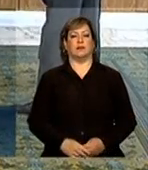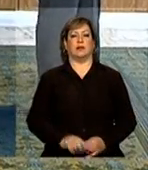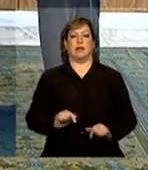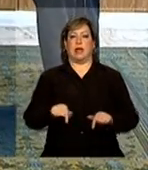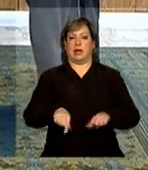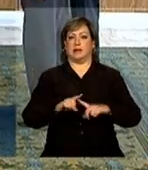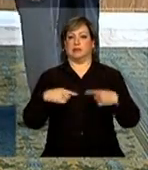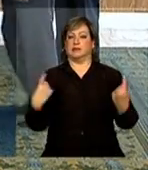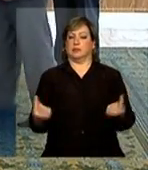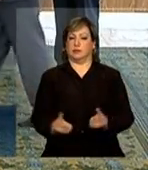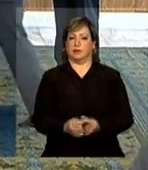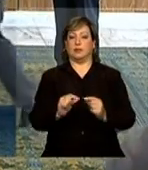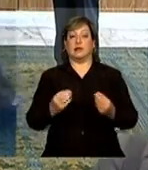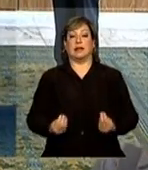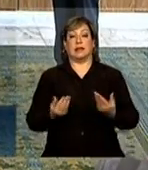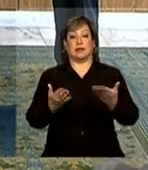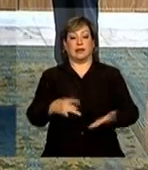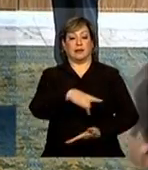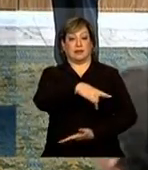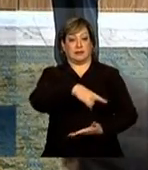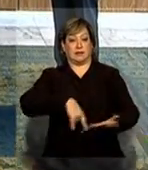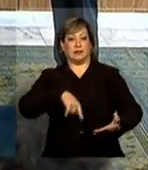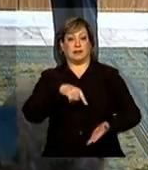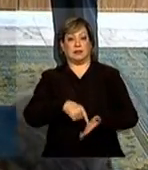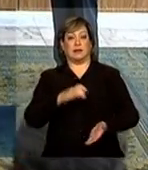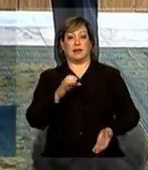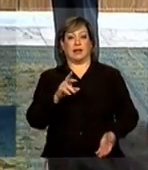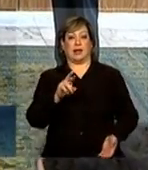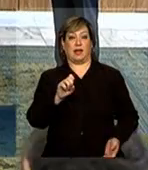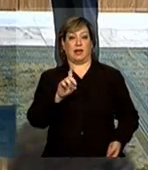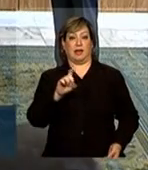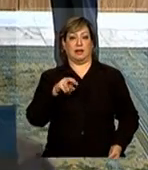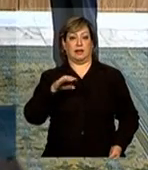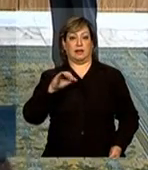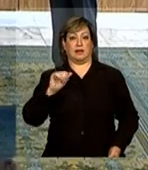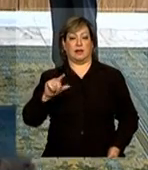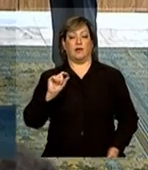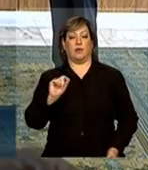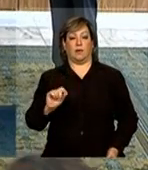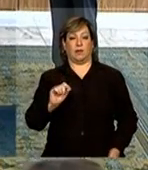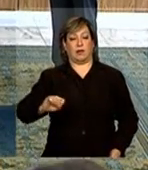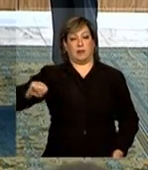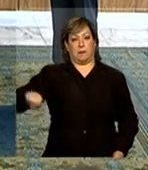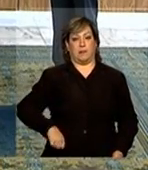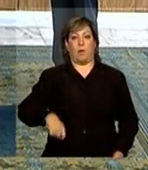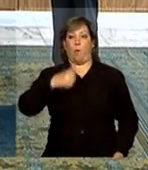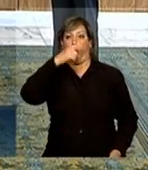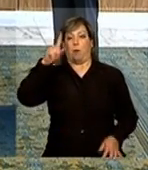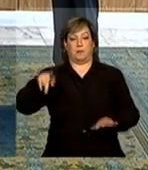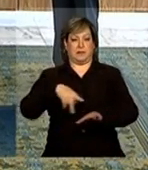nessa cerimônia de entrega de credenciais de embaixadores estrangeiros.